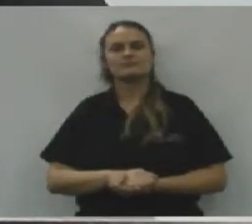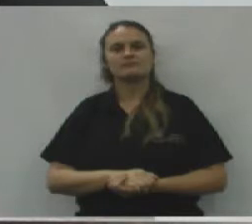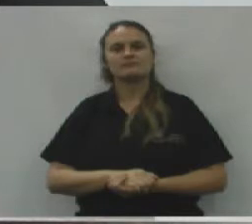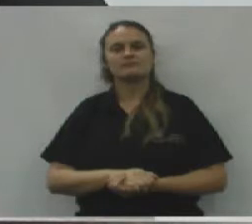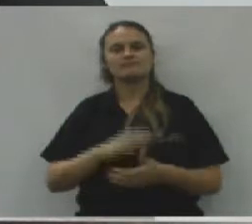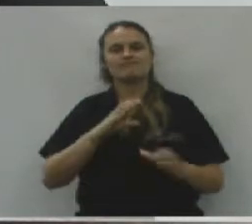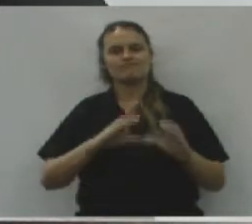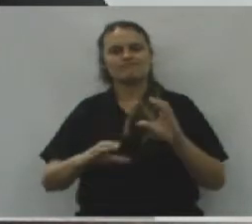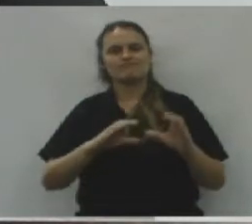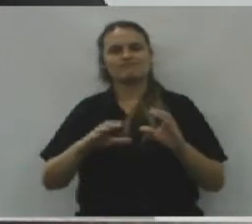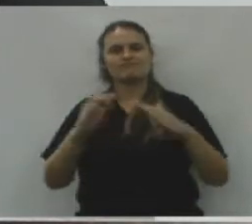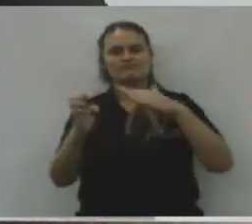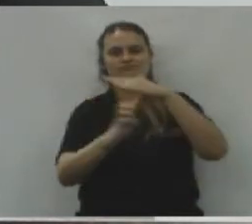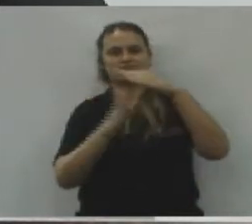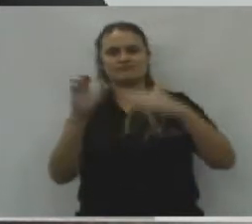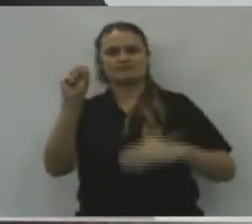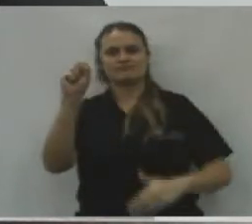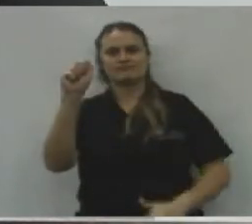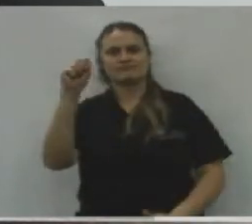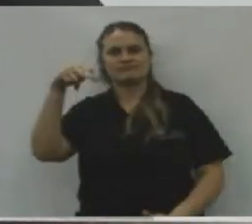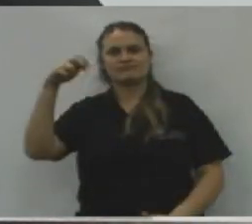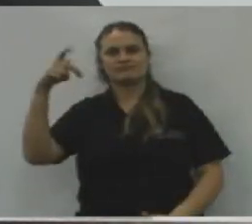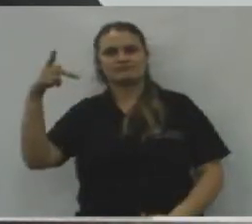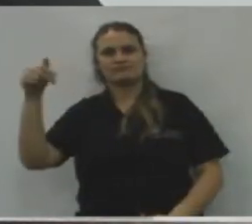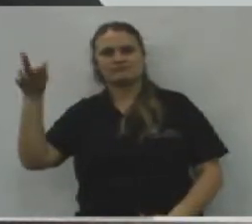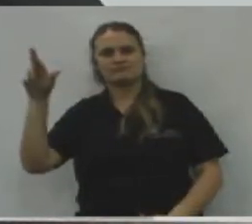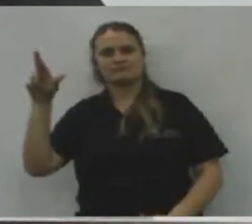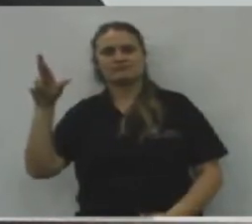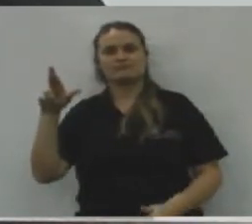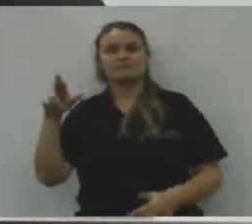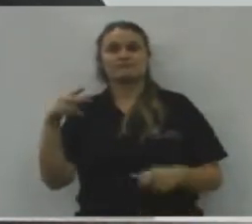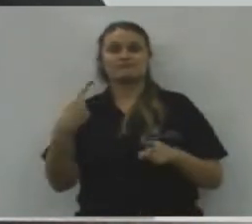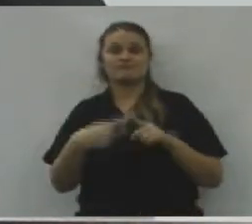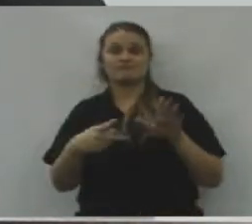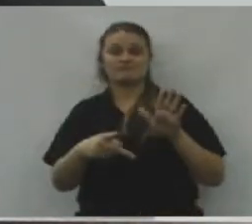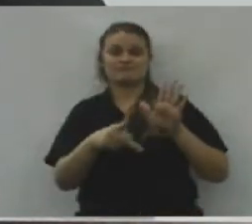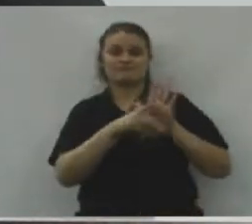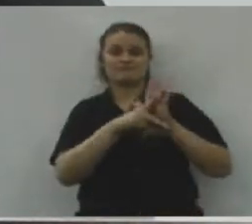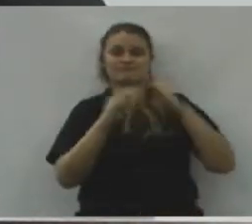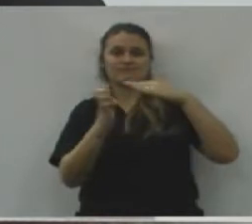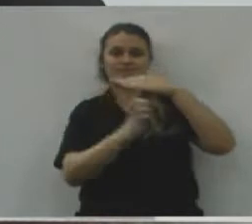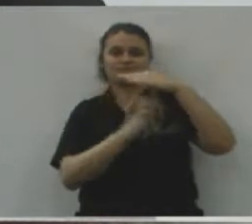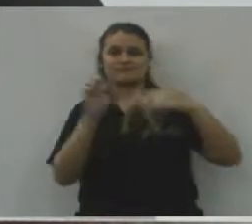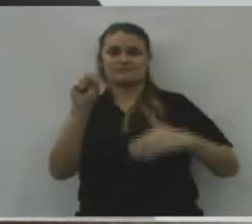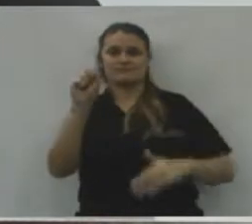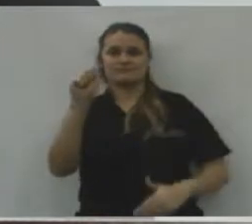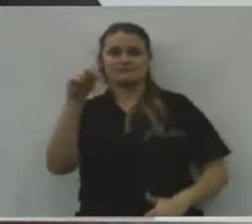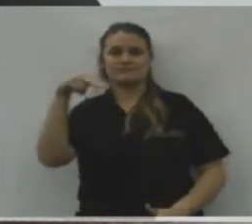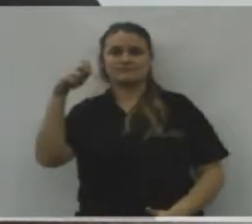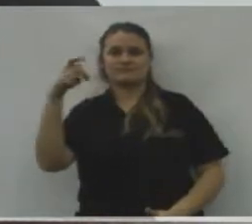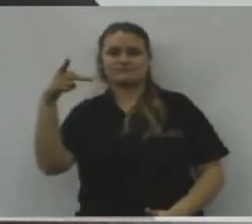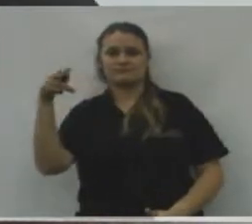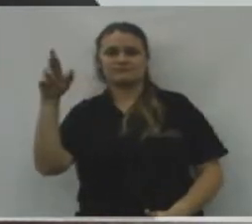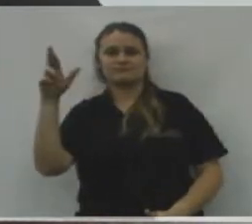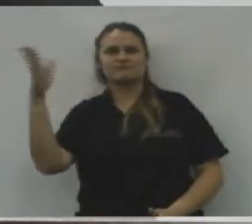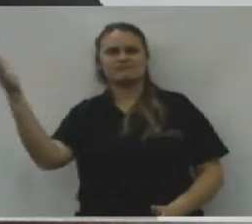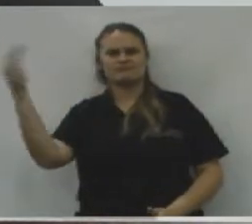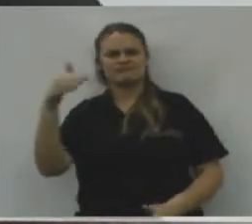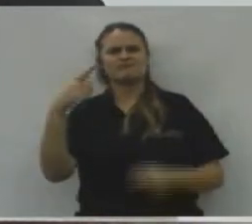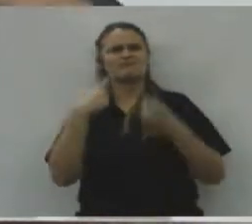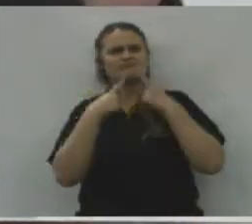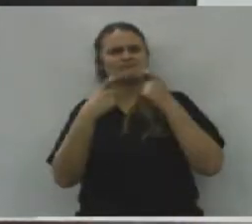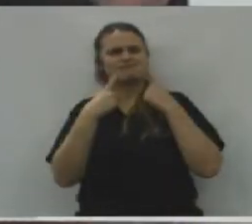este comunicado da Sanepar veio para os vereadores, porque a própria Sanepar tem certeza que os munícipes vão vir atrás